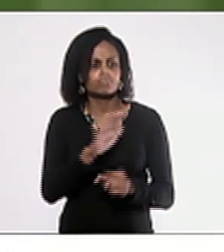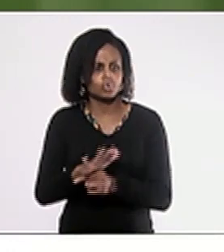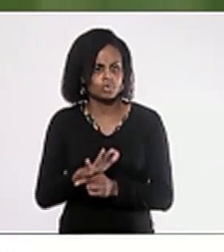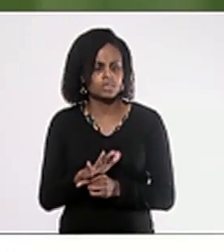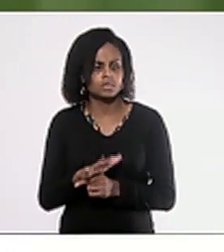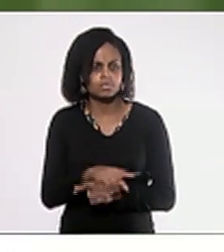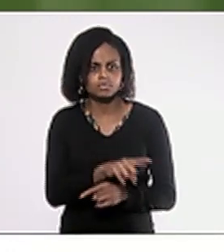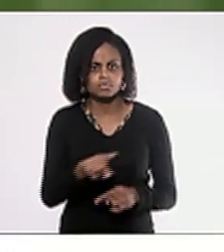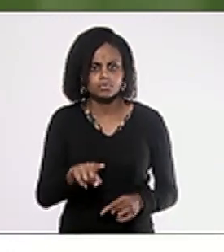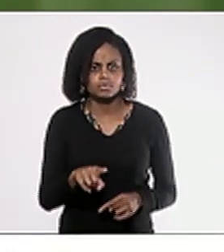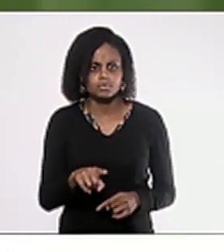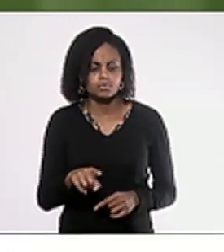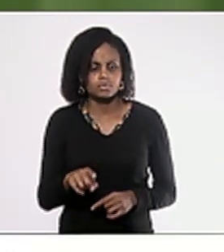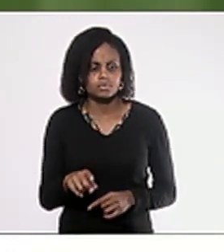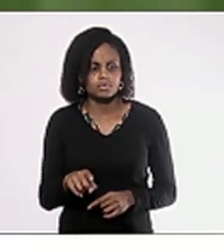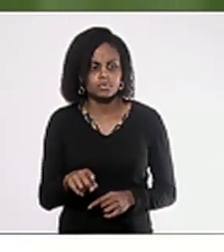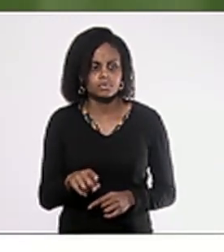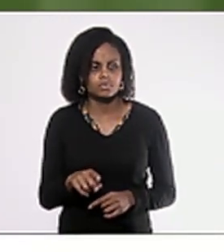isso?